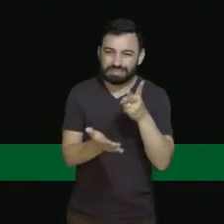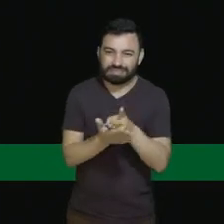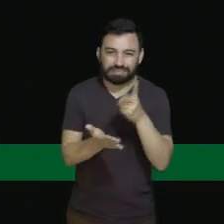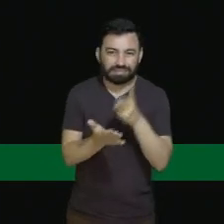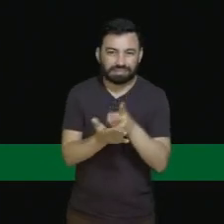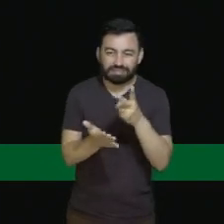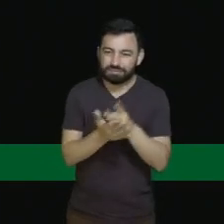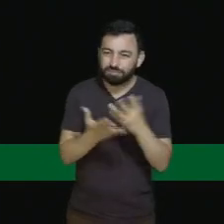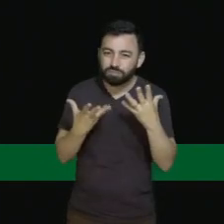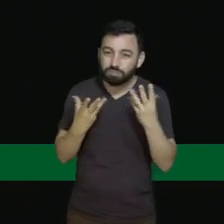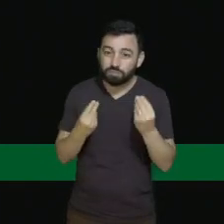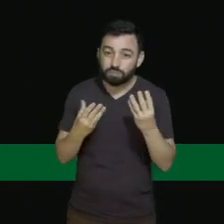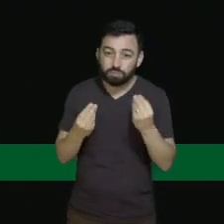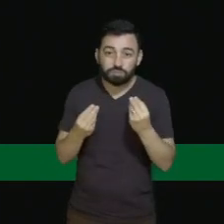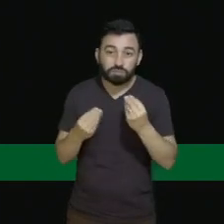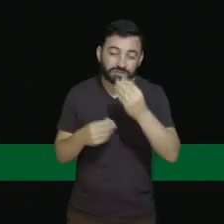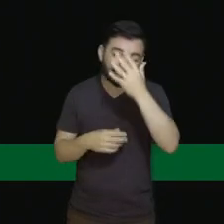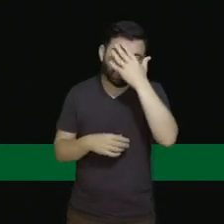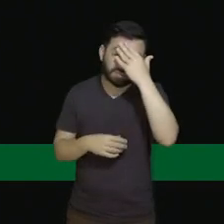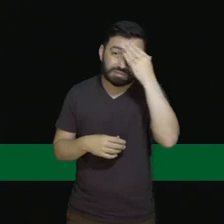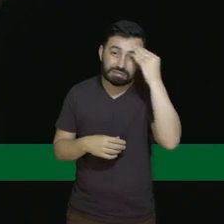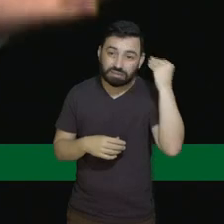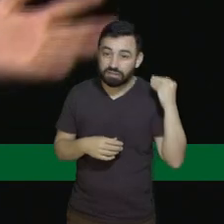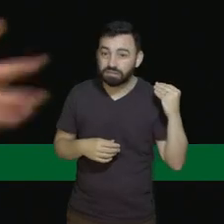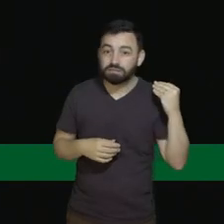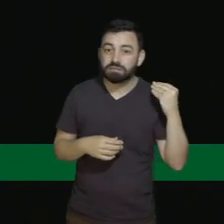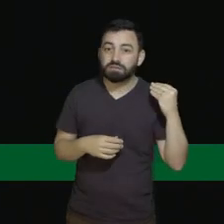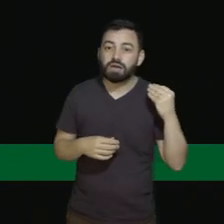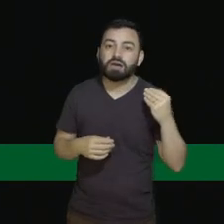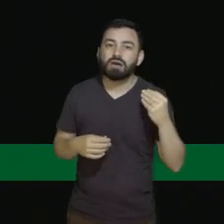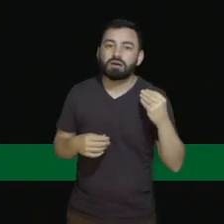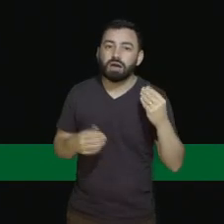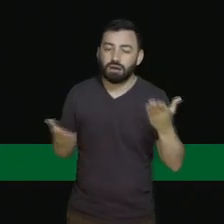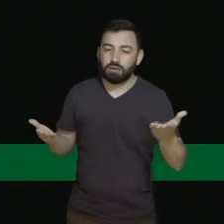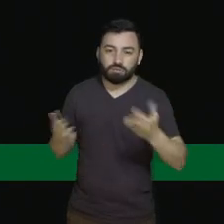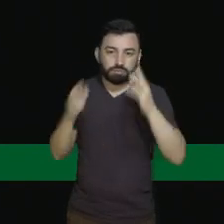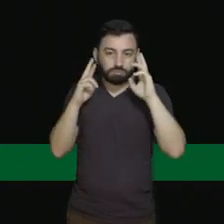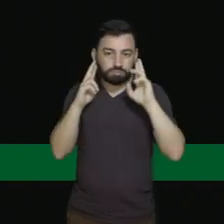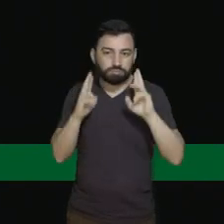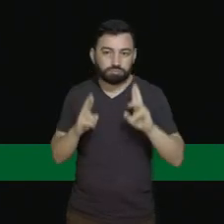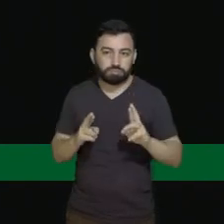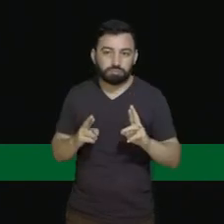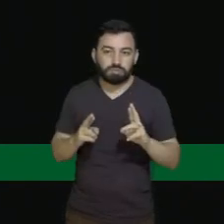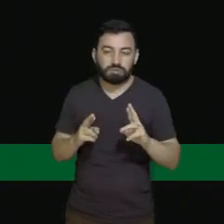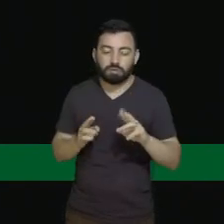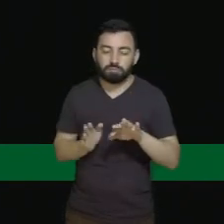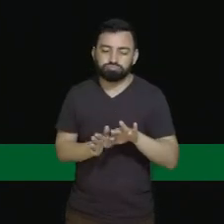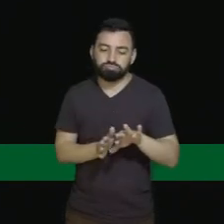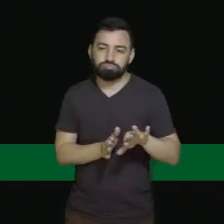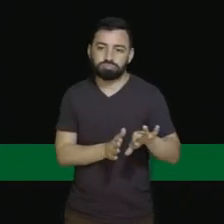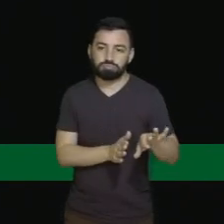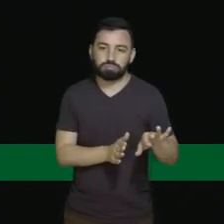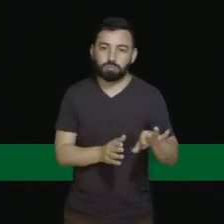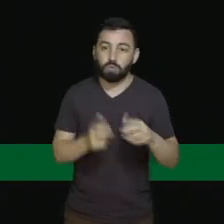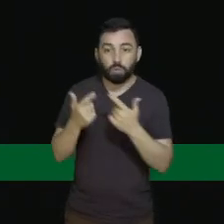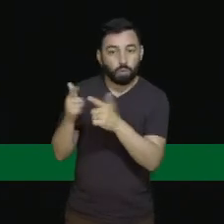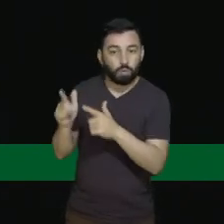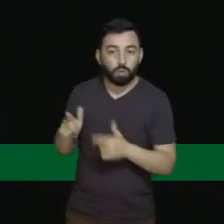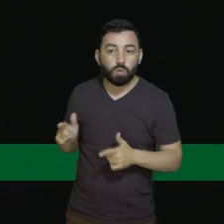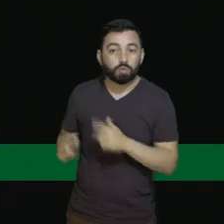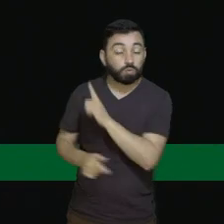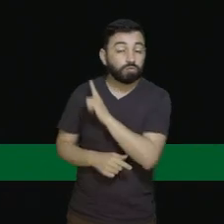muito esquecido e, de forma respeitosa, deixado de lado por outros